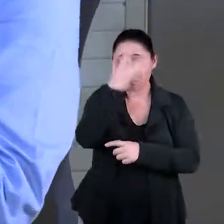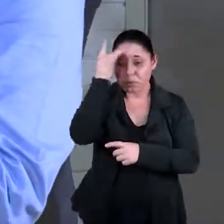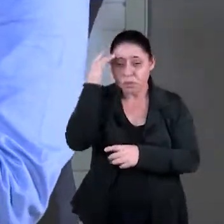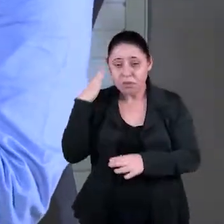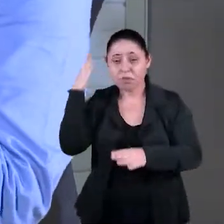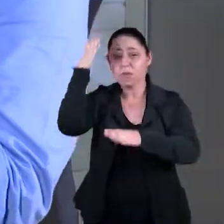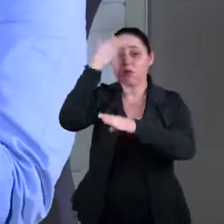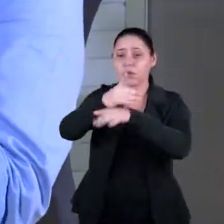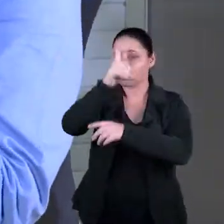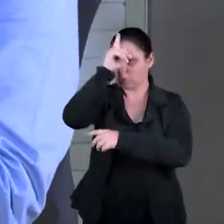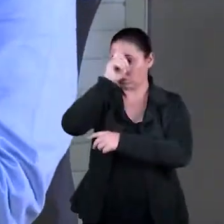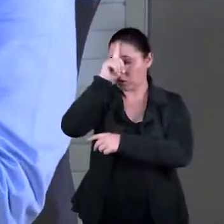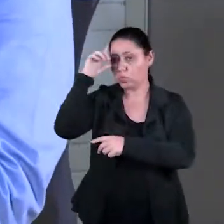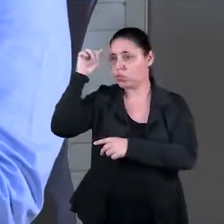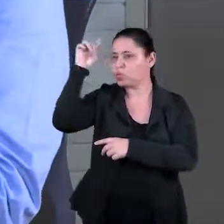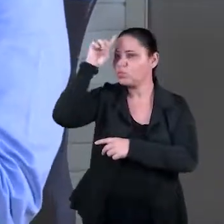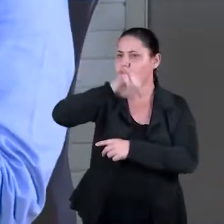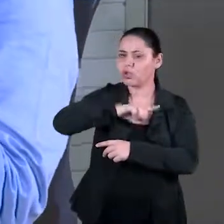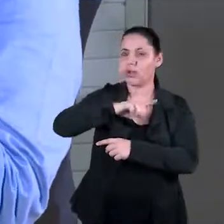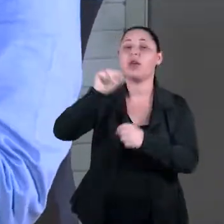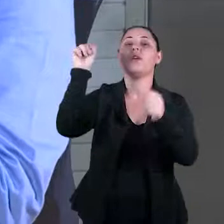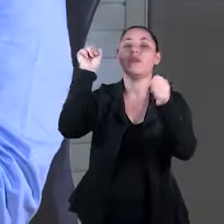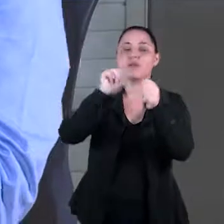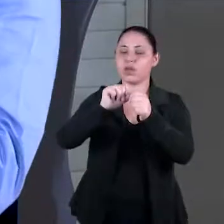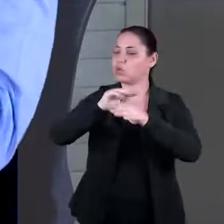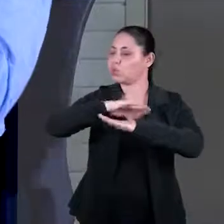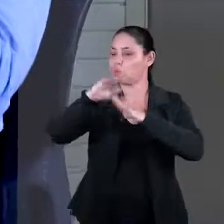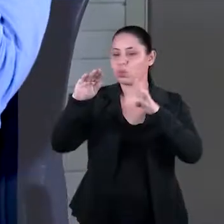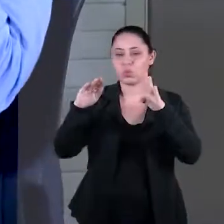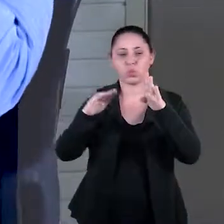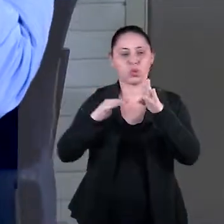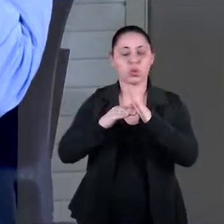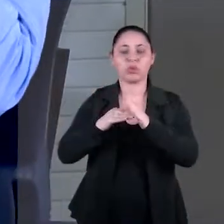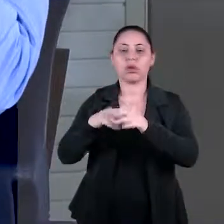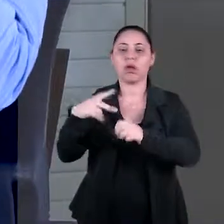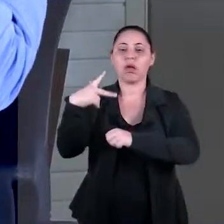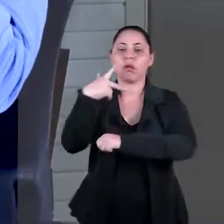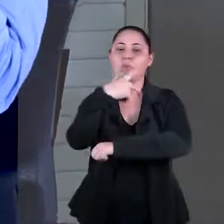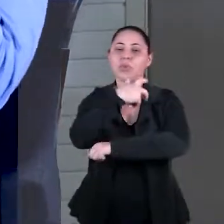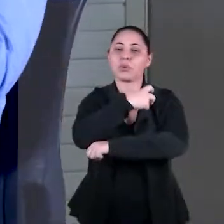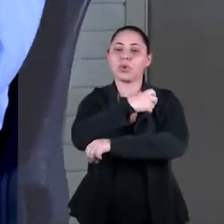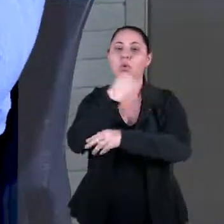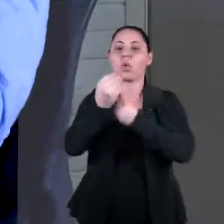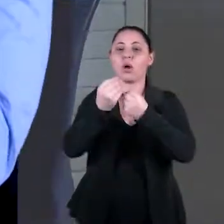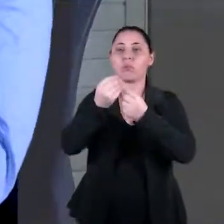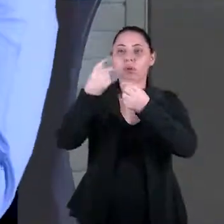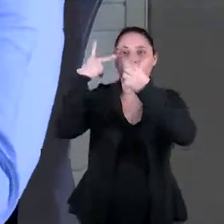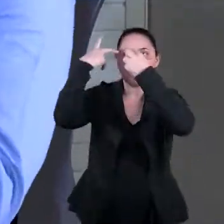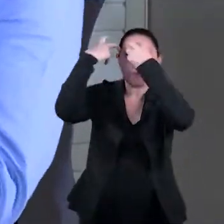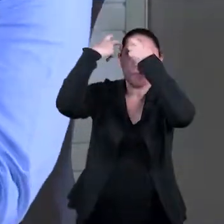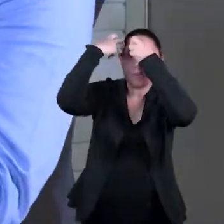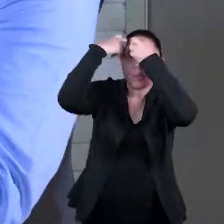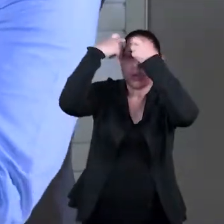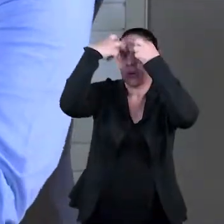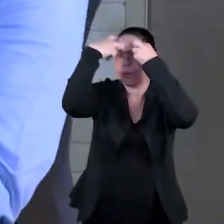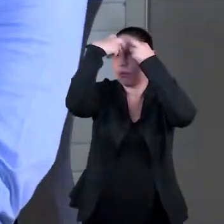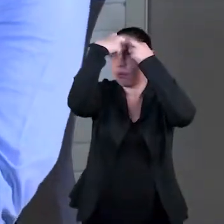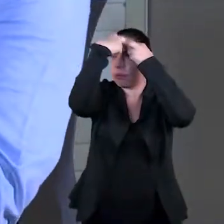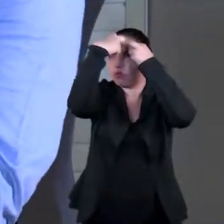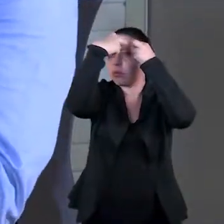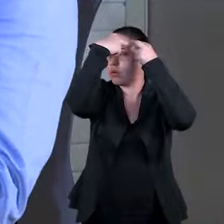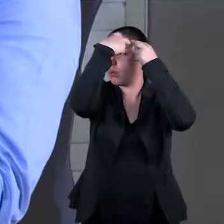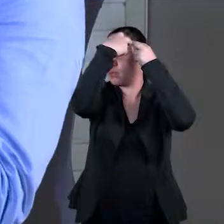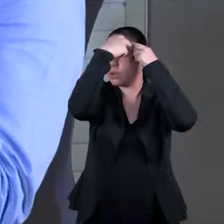cirurgia, aí a gente faz toda a cirurgia, a anestesia desse paciente é uma anestesia local, né? E a gente faz uma